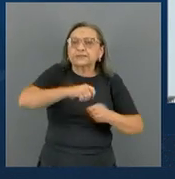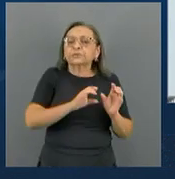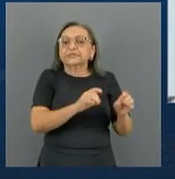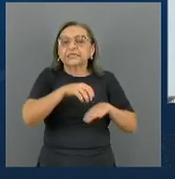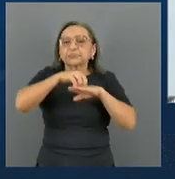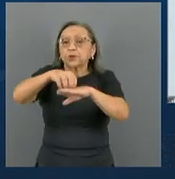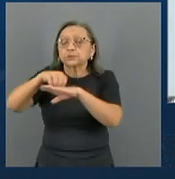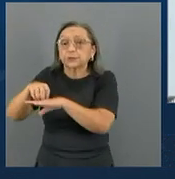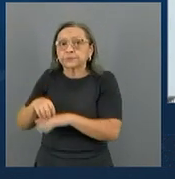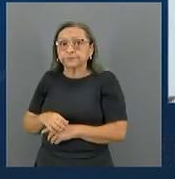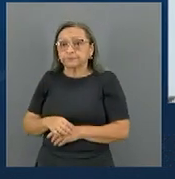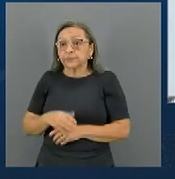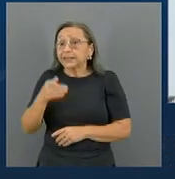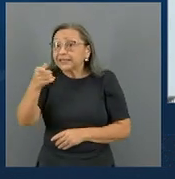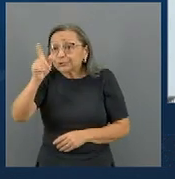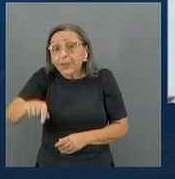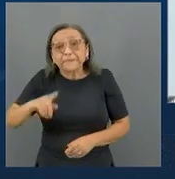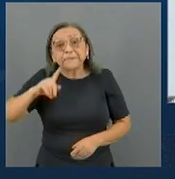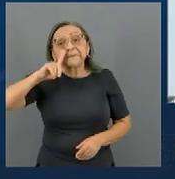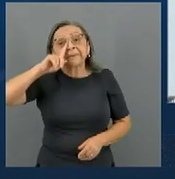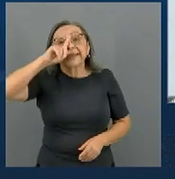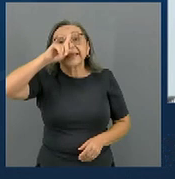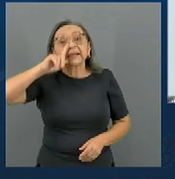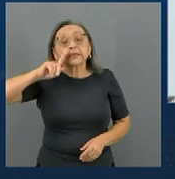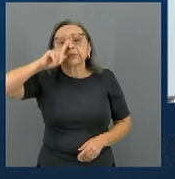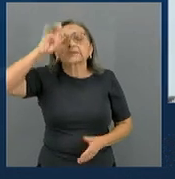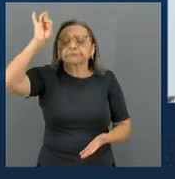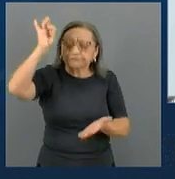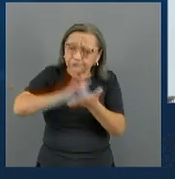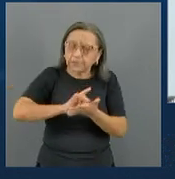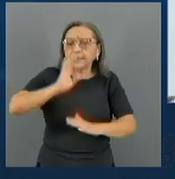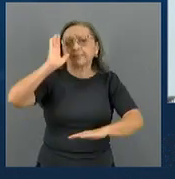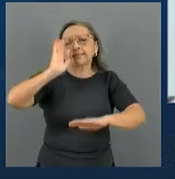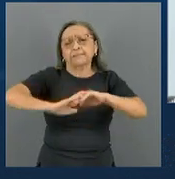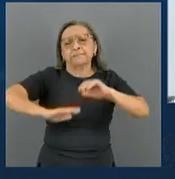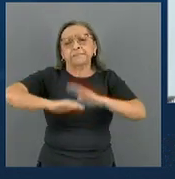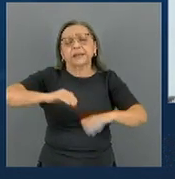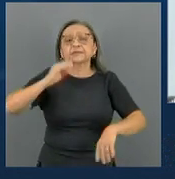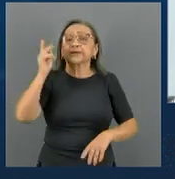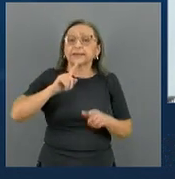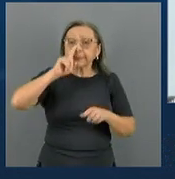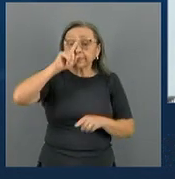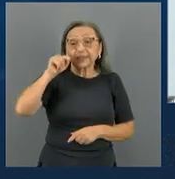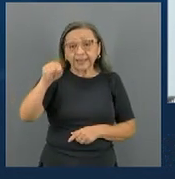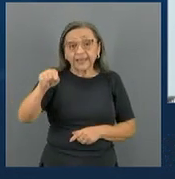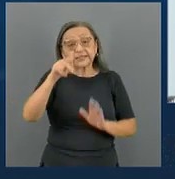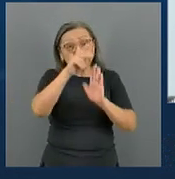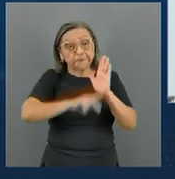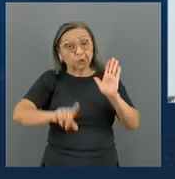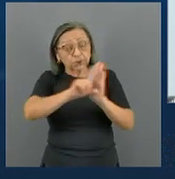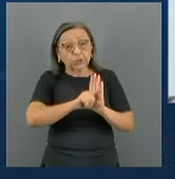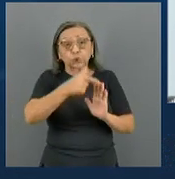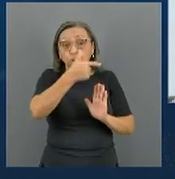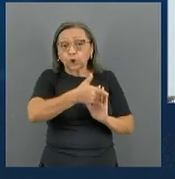e revelam o quê? Uma periculosidade concreta da prática criminosa, e que este projeto ele vai